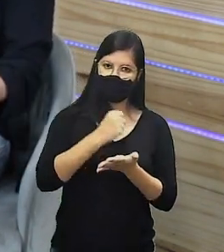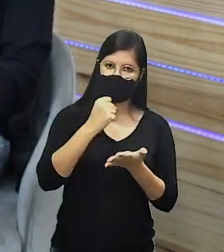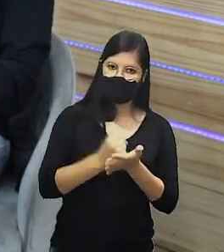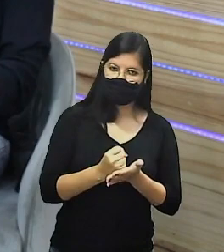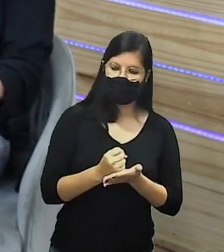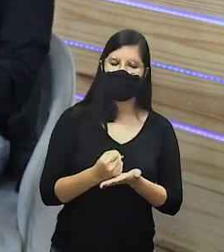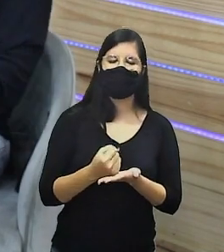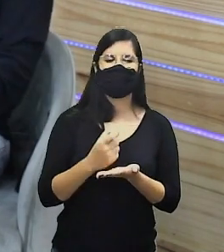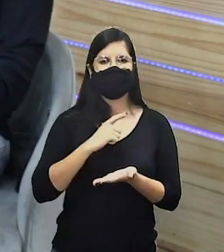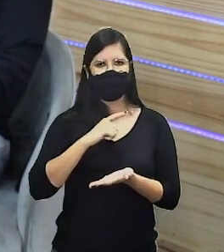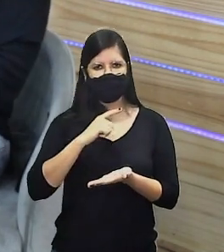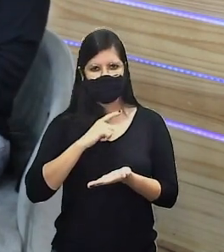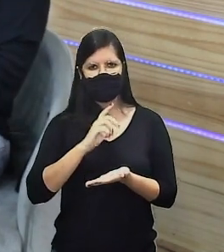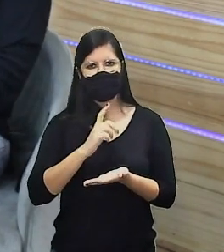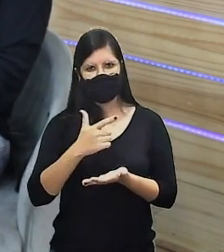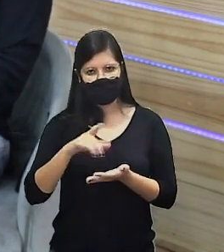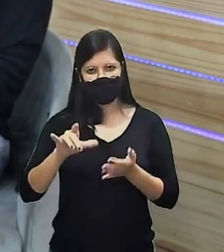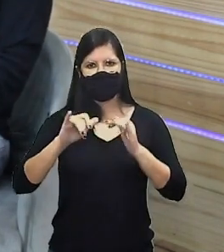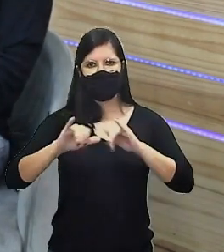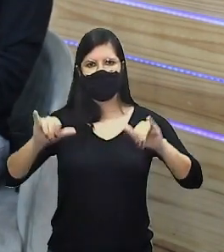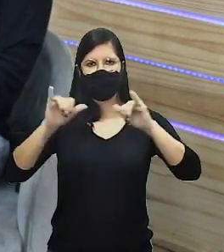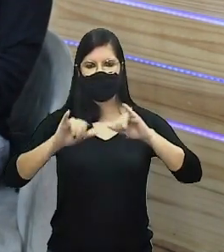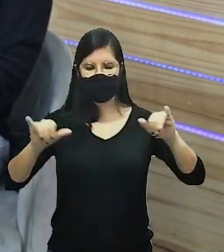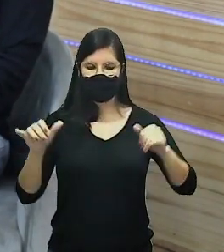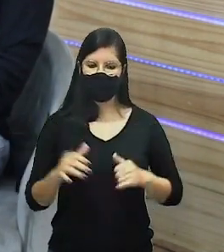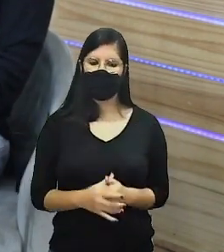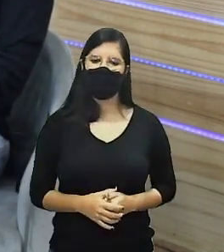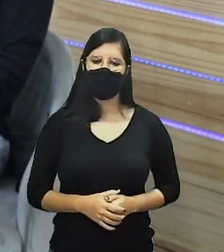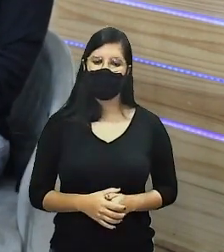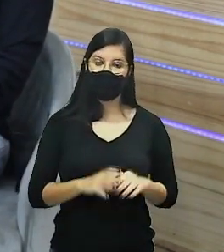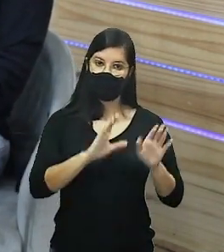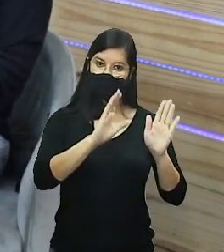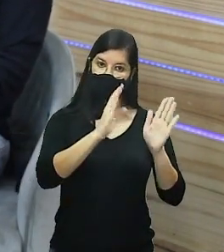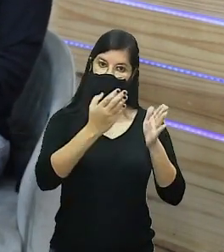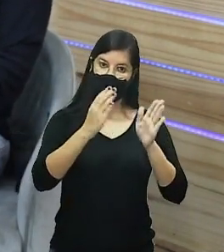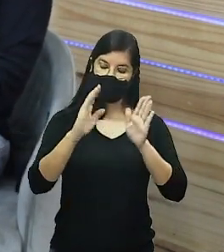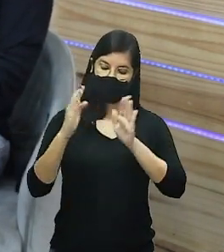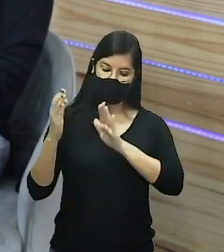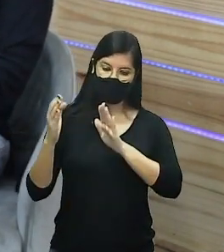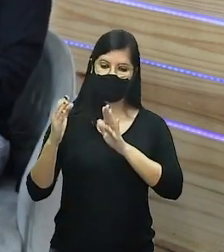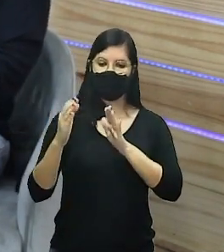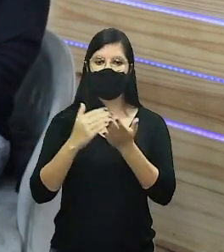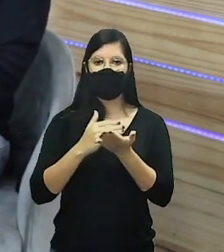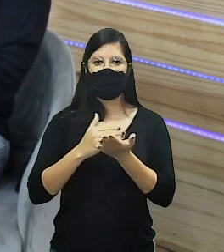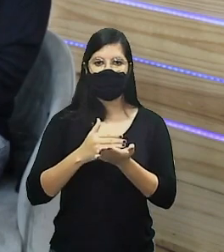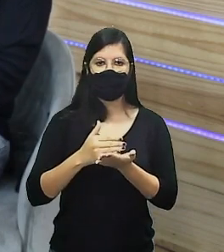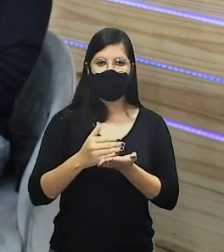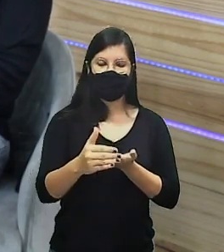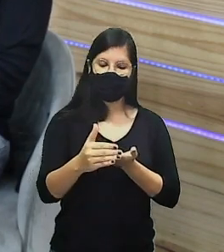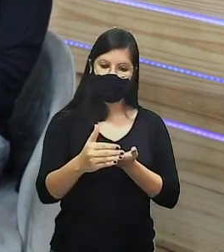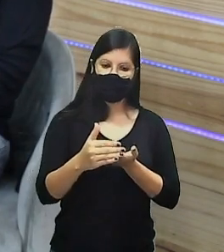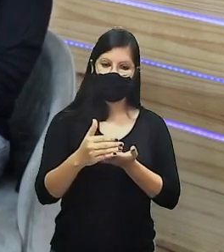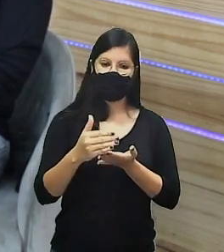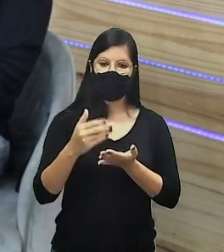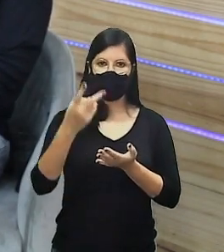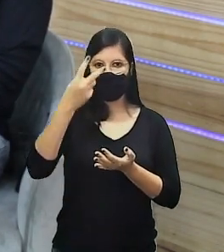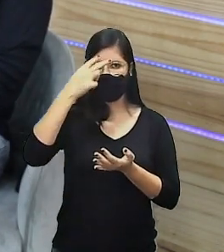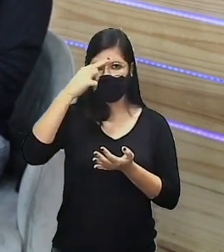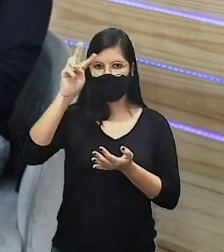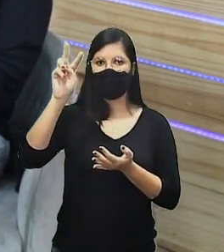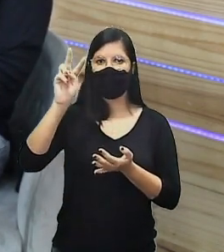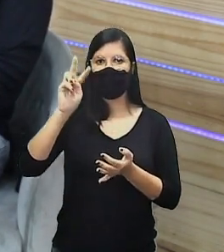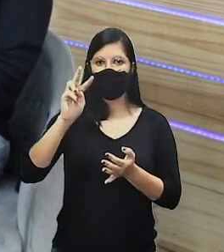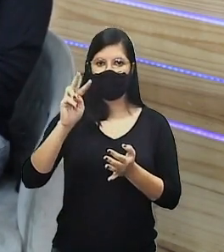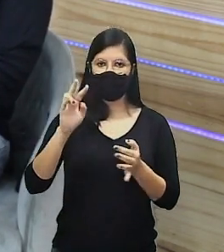documentação, onde tenha a informação. Exatamente. E a biblioteca que ela começa, né, ela tem um histórico